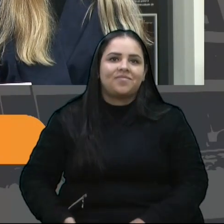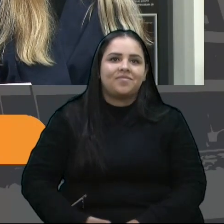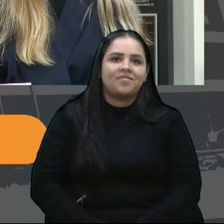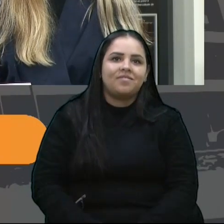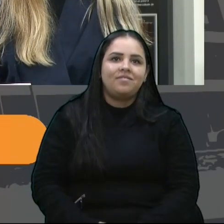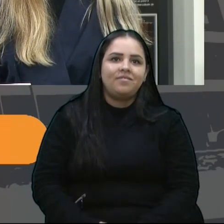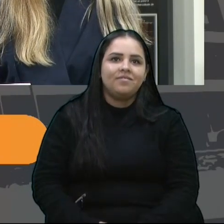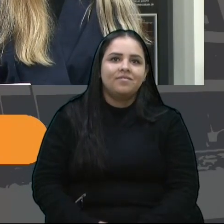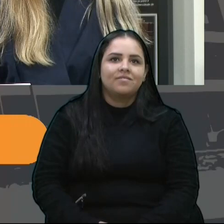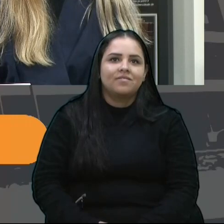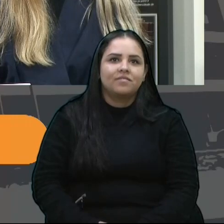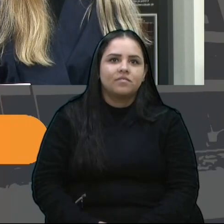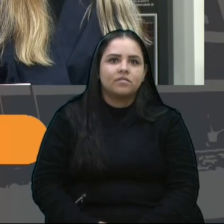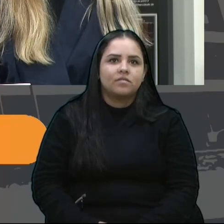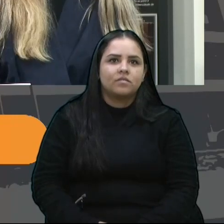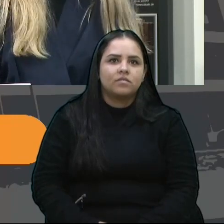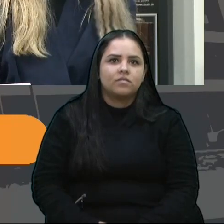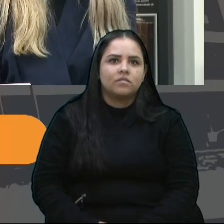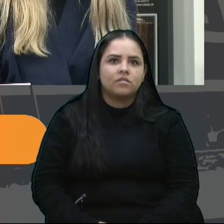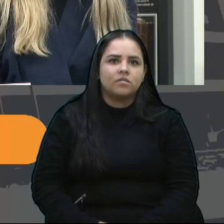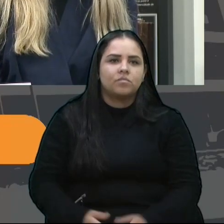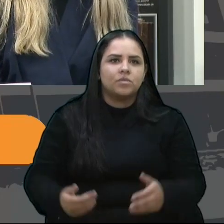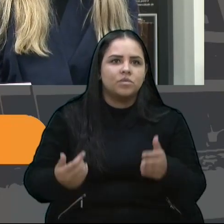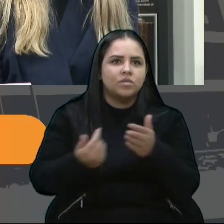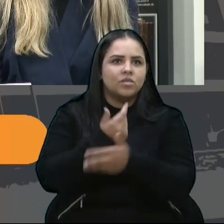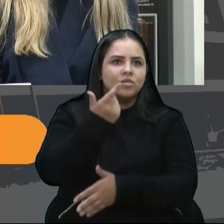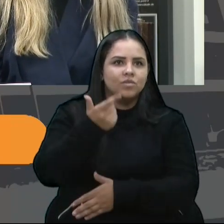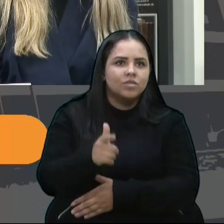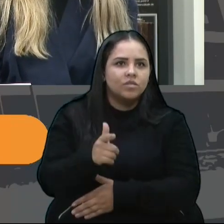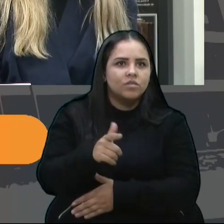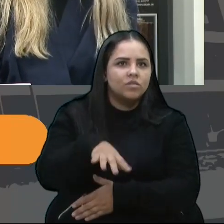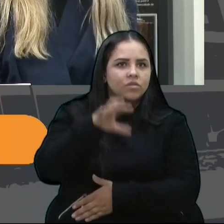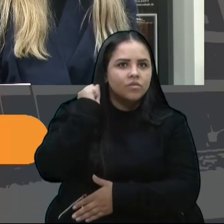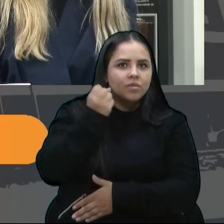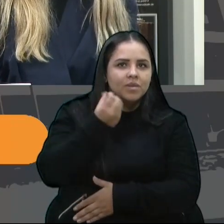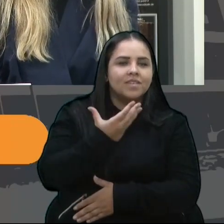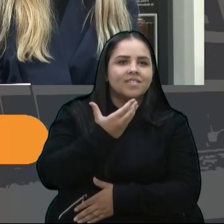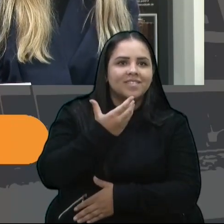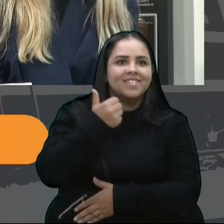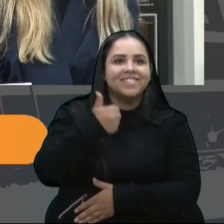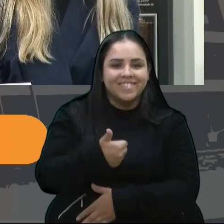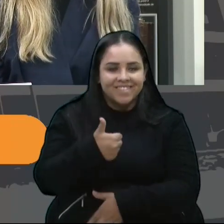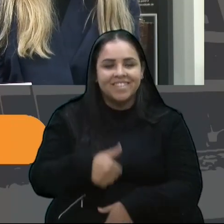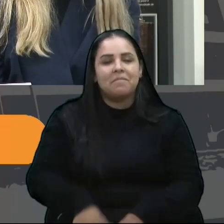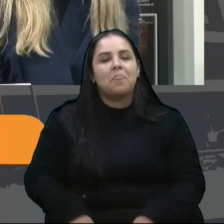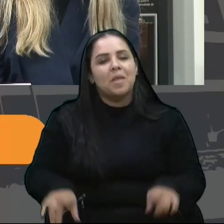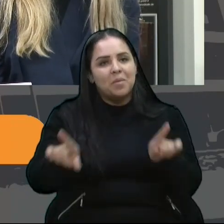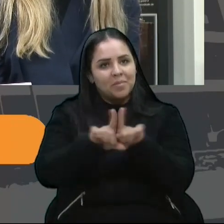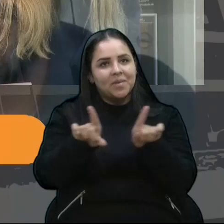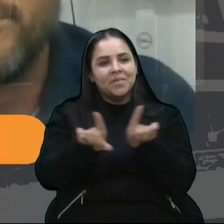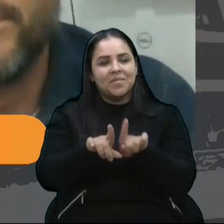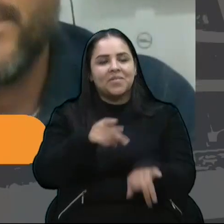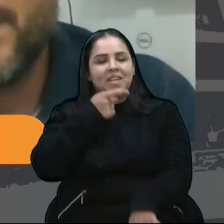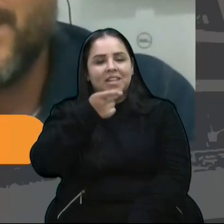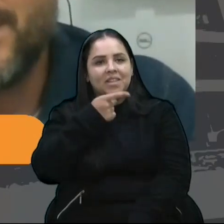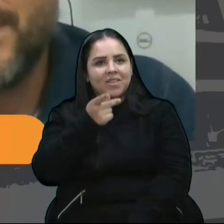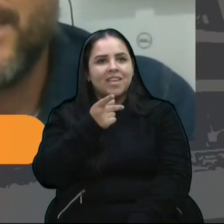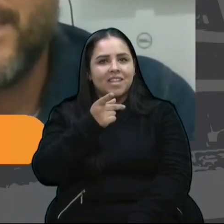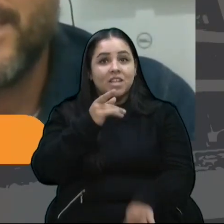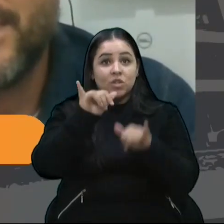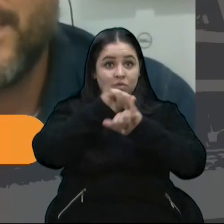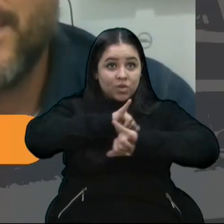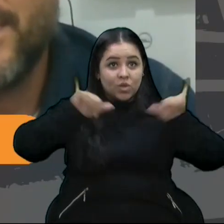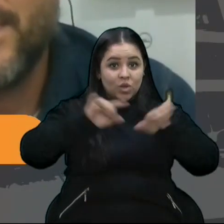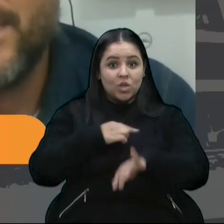O áudio estava baixinho, pode perguntar novamente? Agora tu me ouve melhor? Melhor, agora melhor. Estava comentando que essas propagandas que a